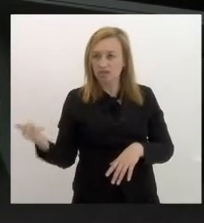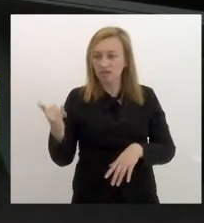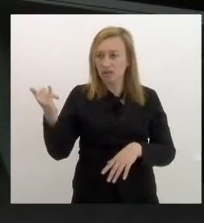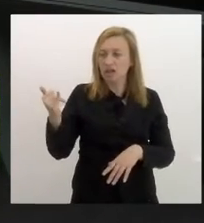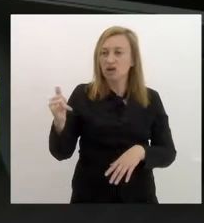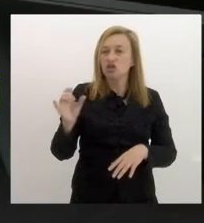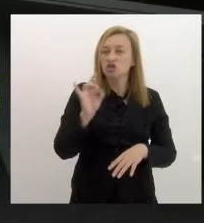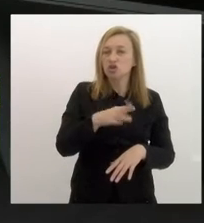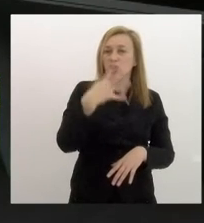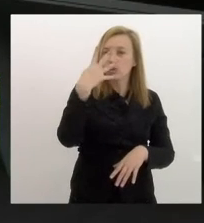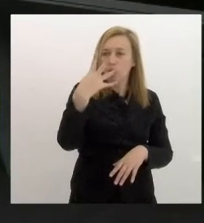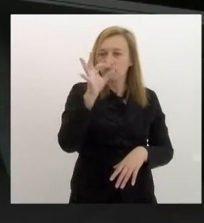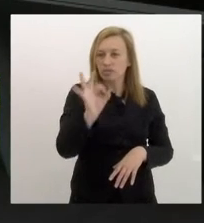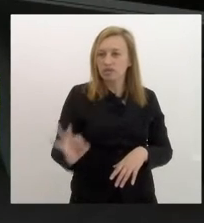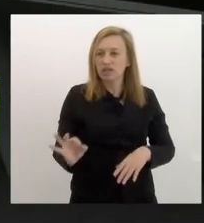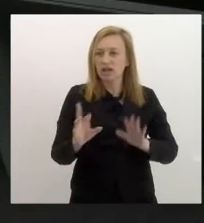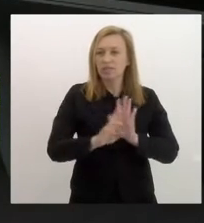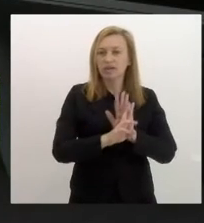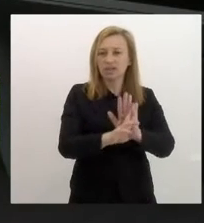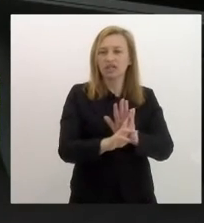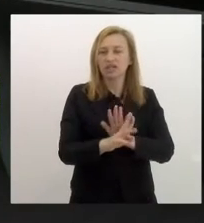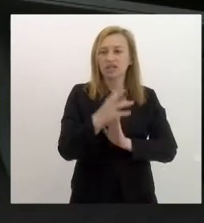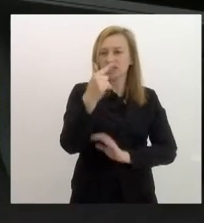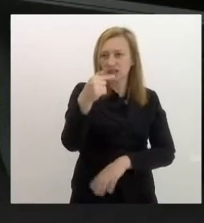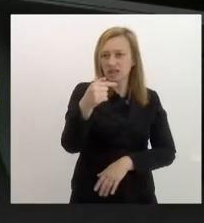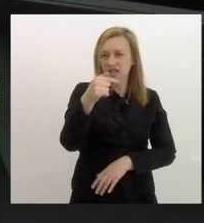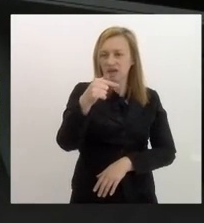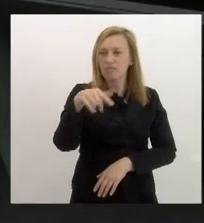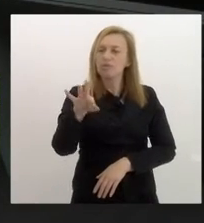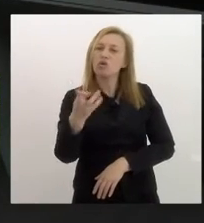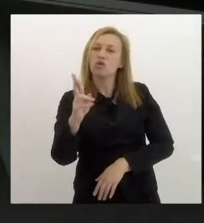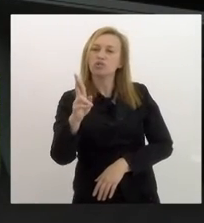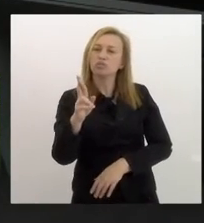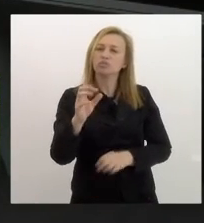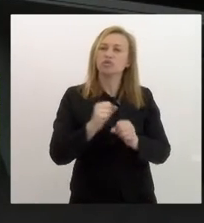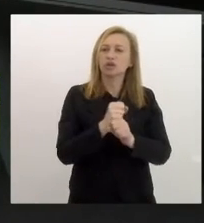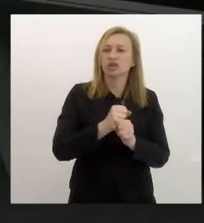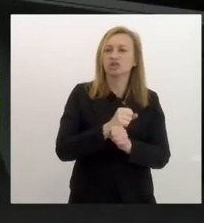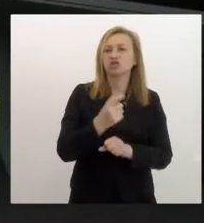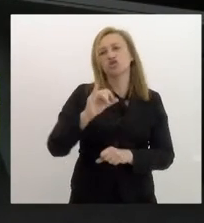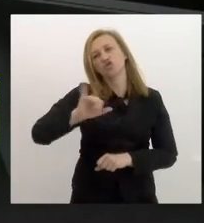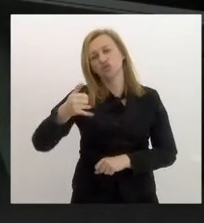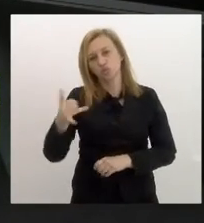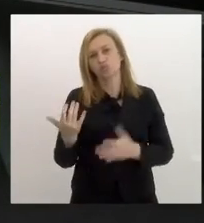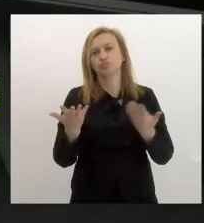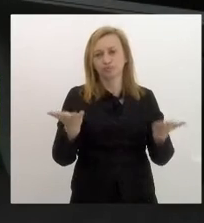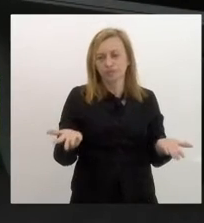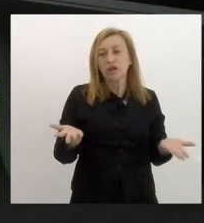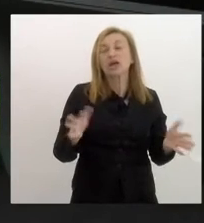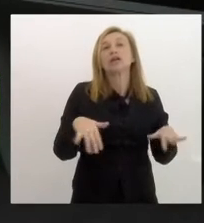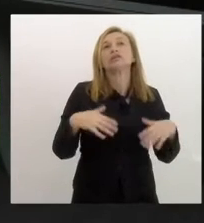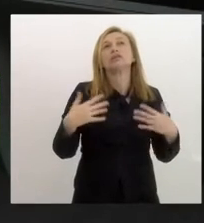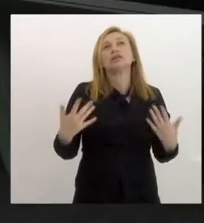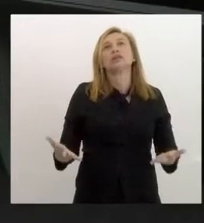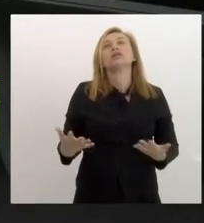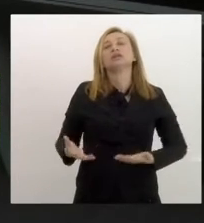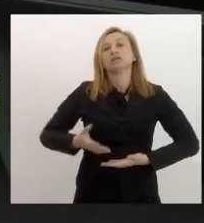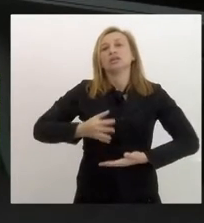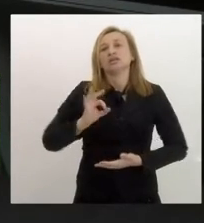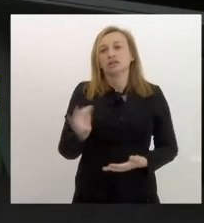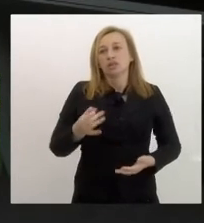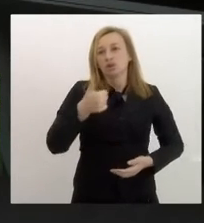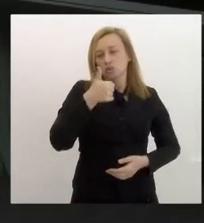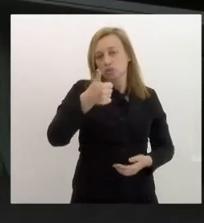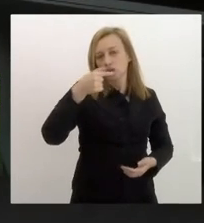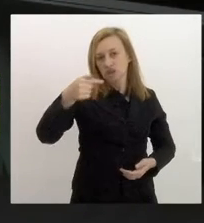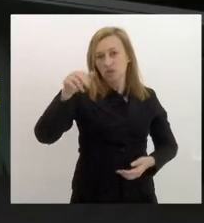representariam 7 bilhões por ano de pagamento de juros sem amortização do principal não é claro